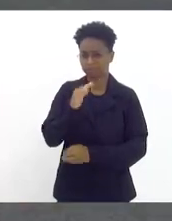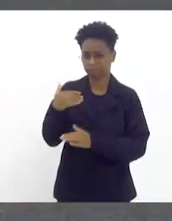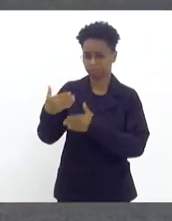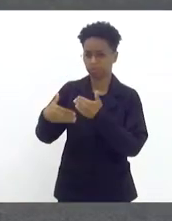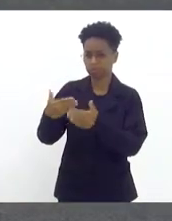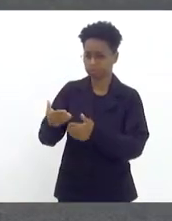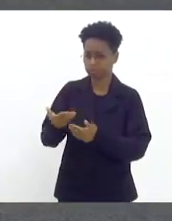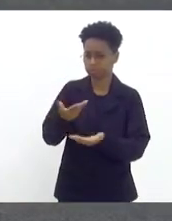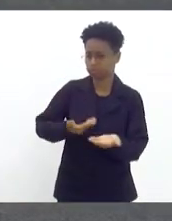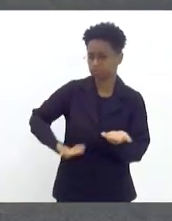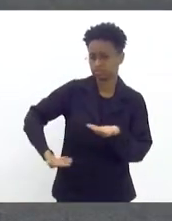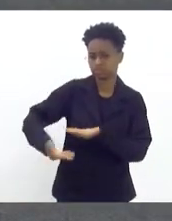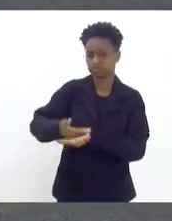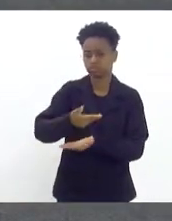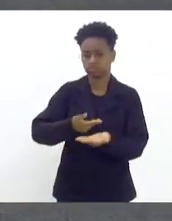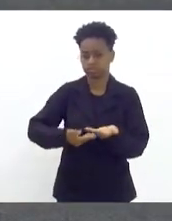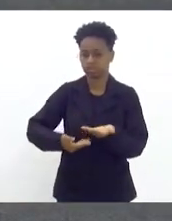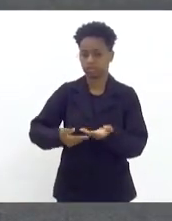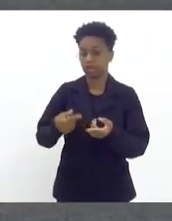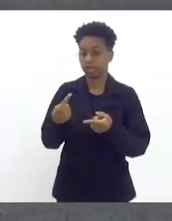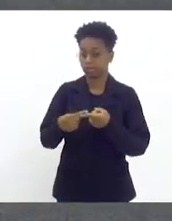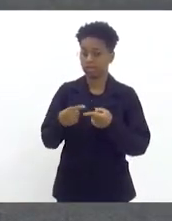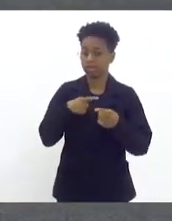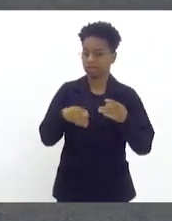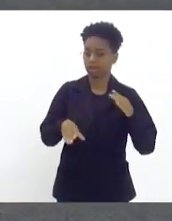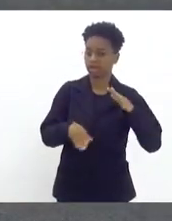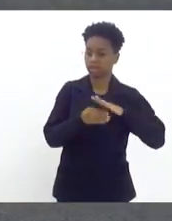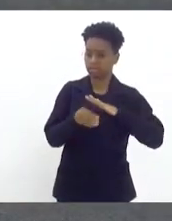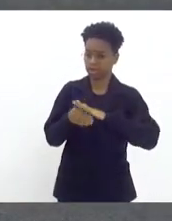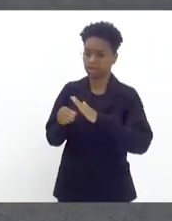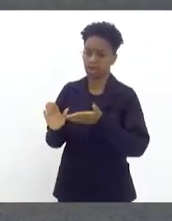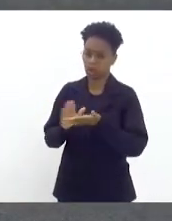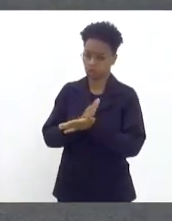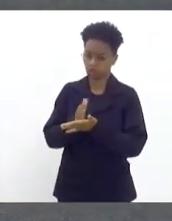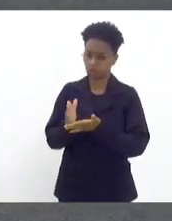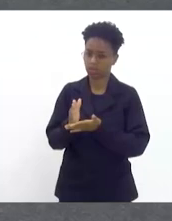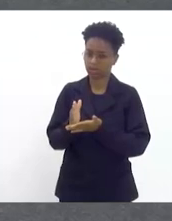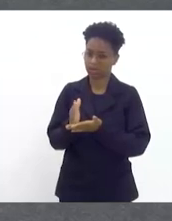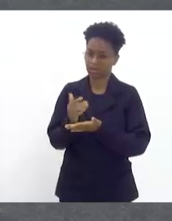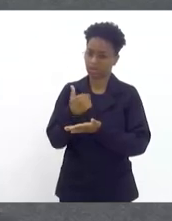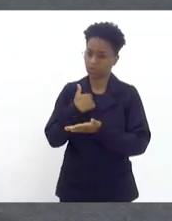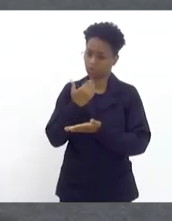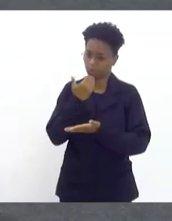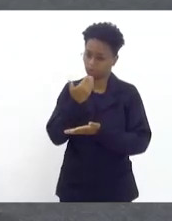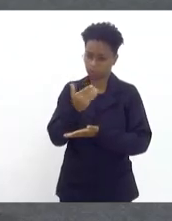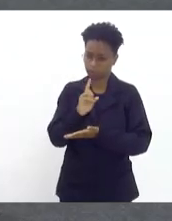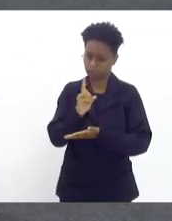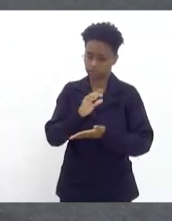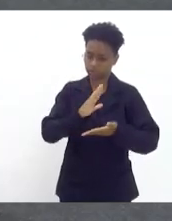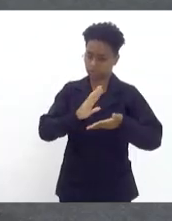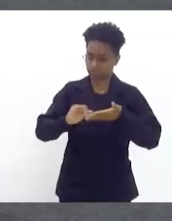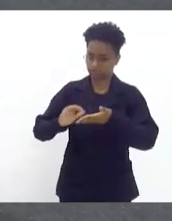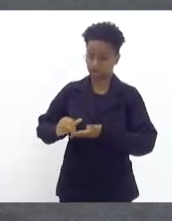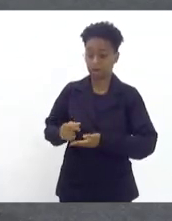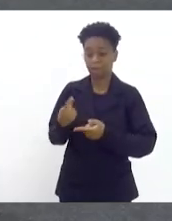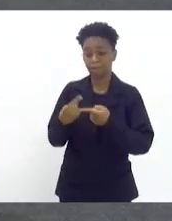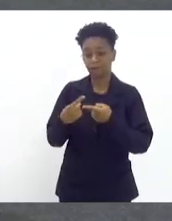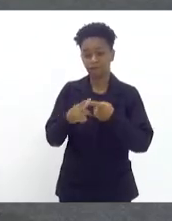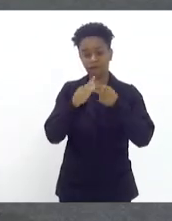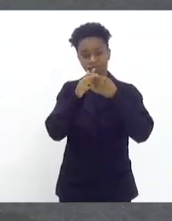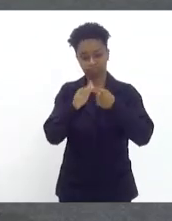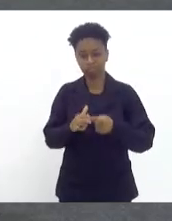de tramitação de algumas emendas que eu vou permitir que eu não pedi para tirar porque a pessoa